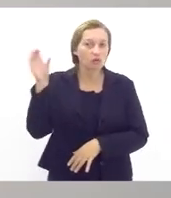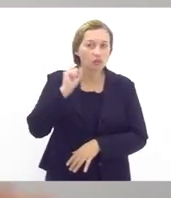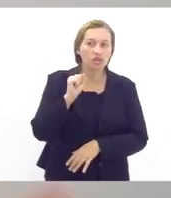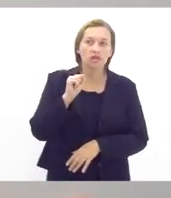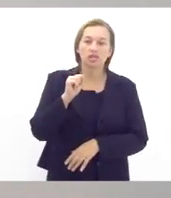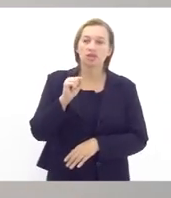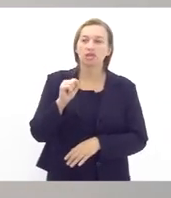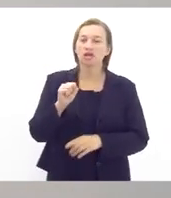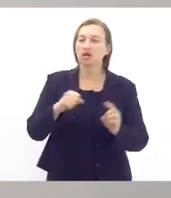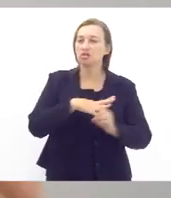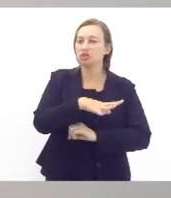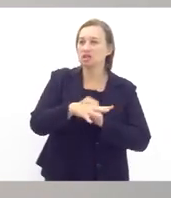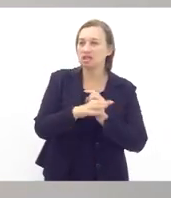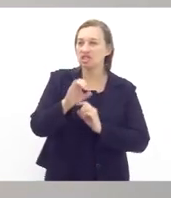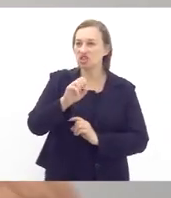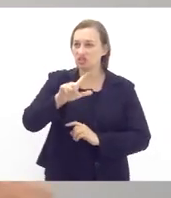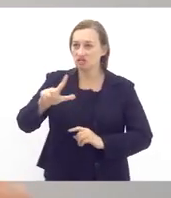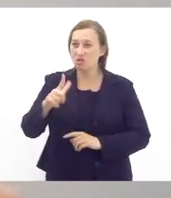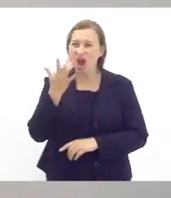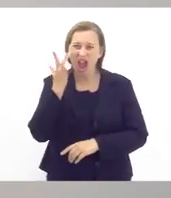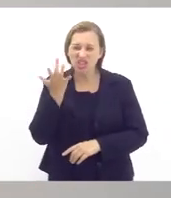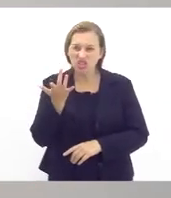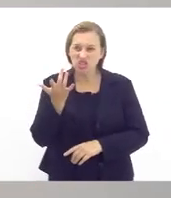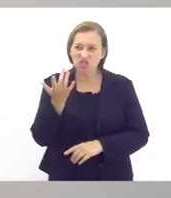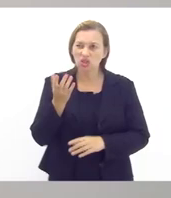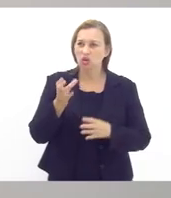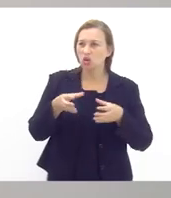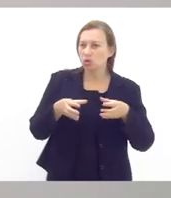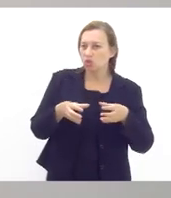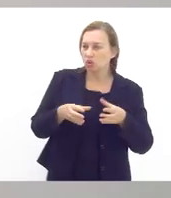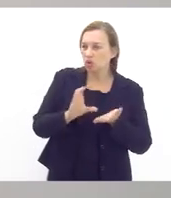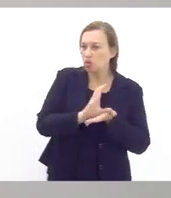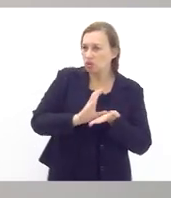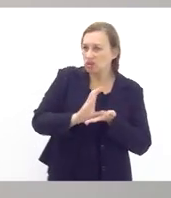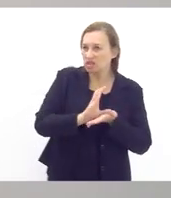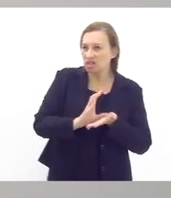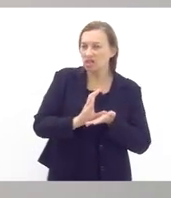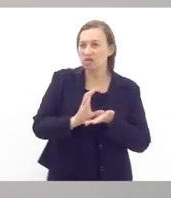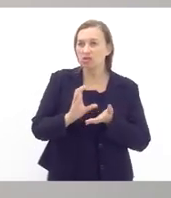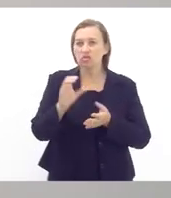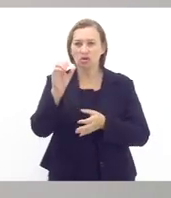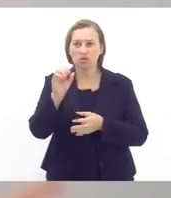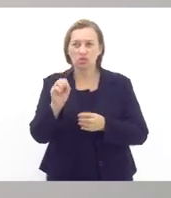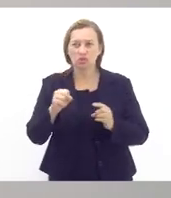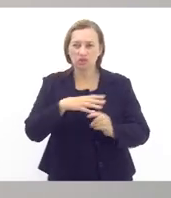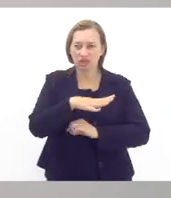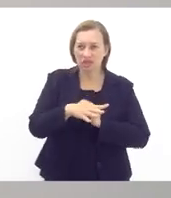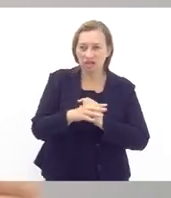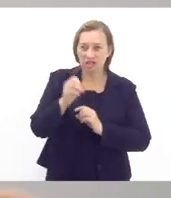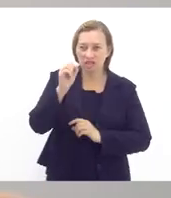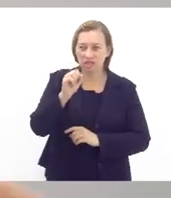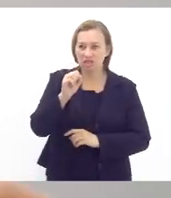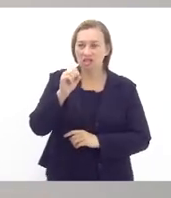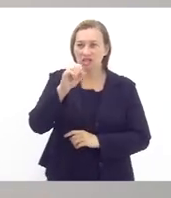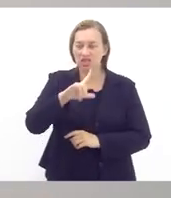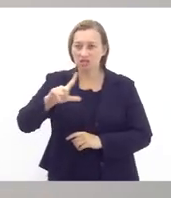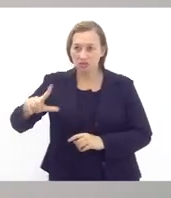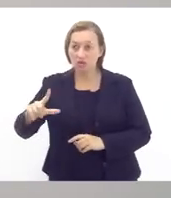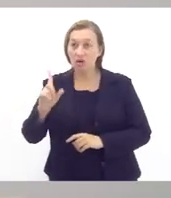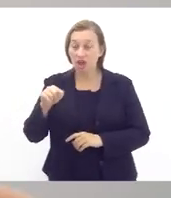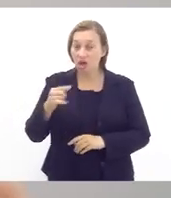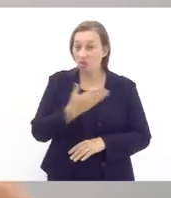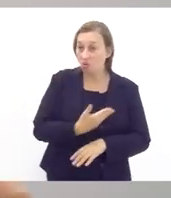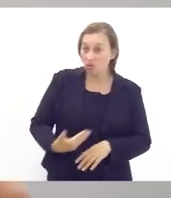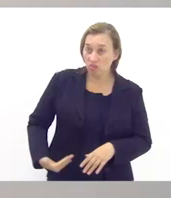a sociedade civil acha que o conselho sociedade civil é a prefeitura é o governo a gente apanha muito